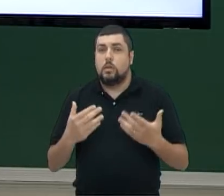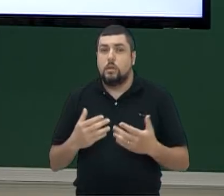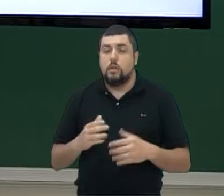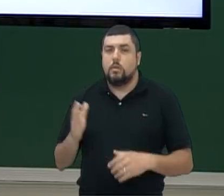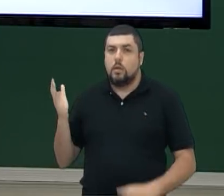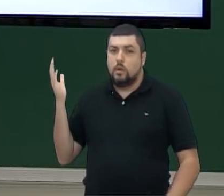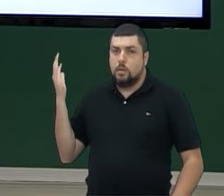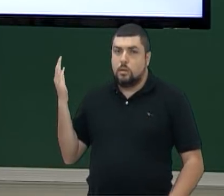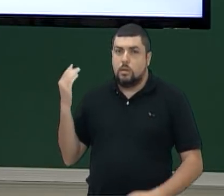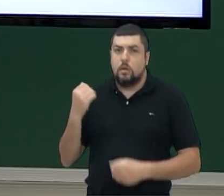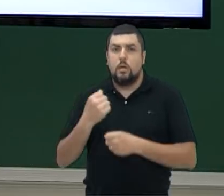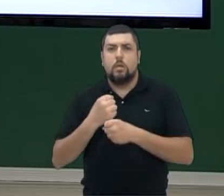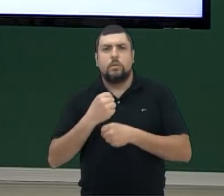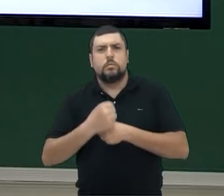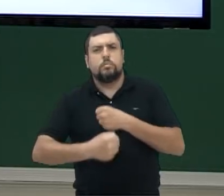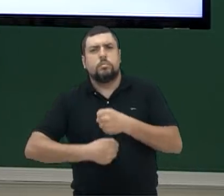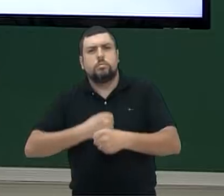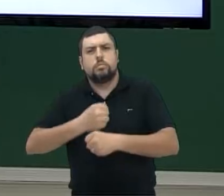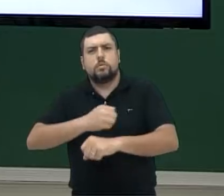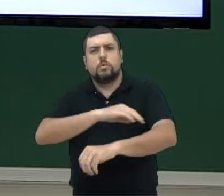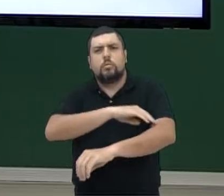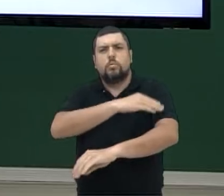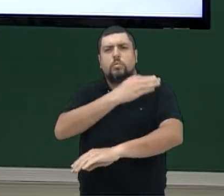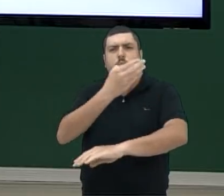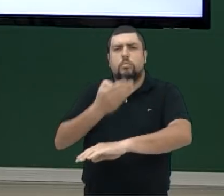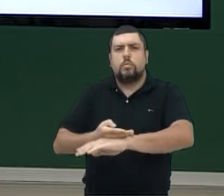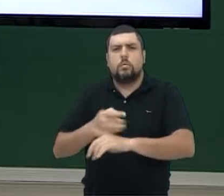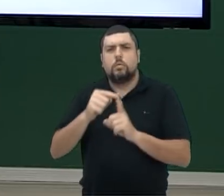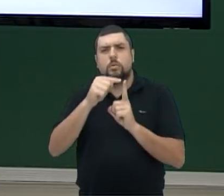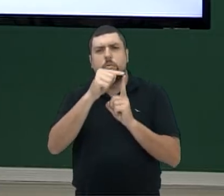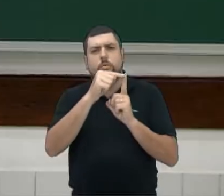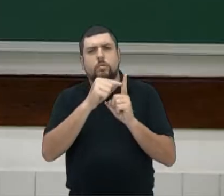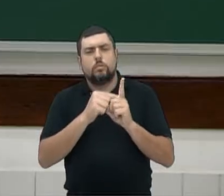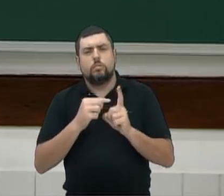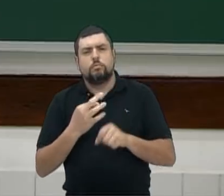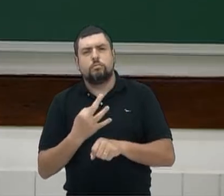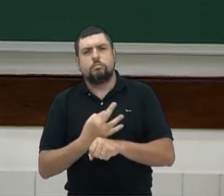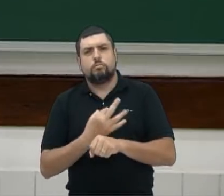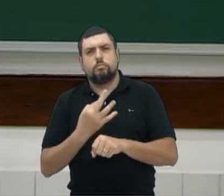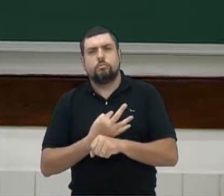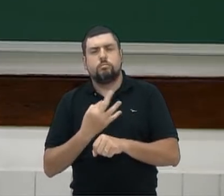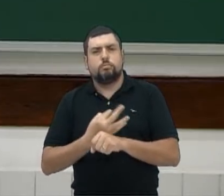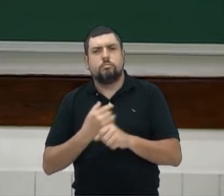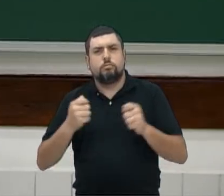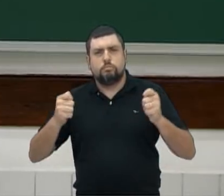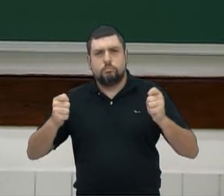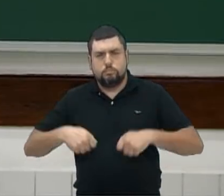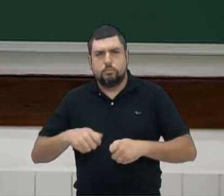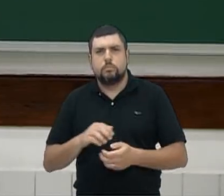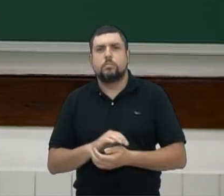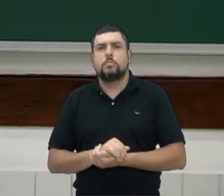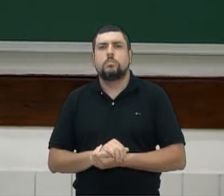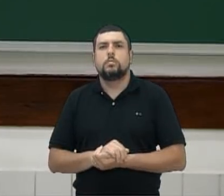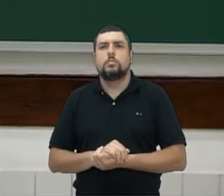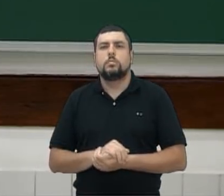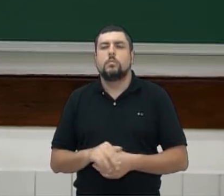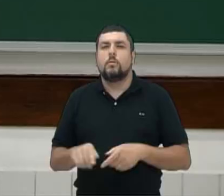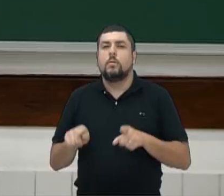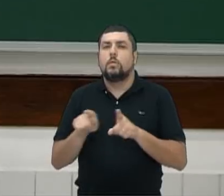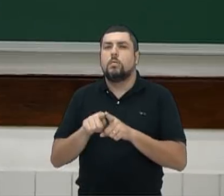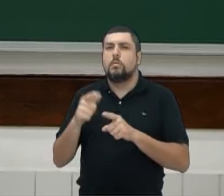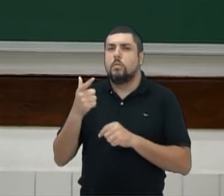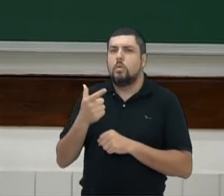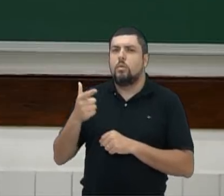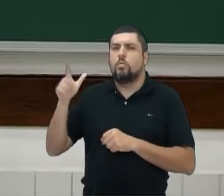ela consegue sobreviver às baixas temperaturas. Também vamos ver outras formas de